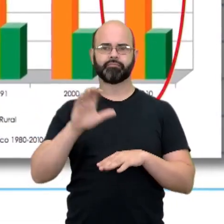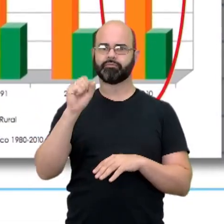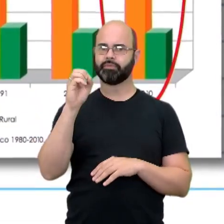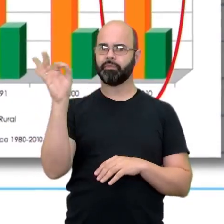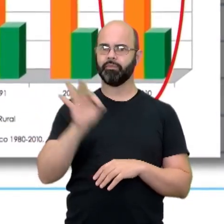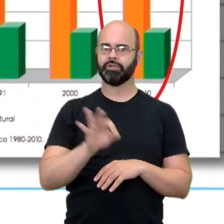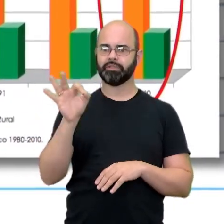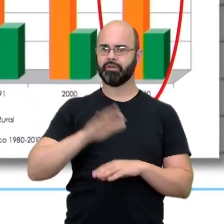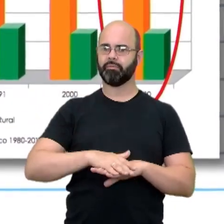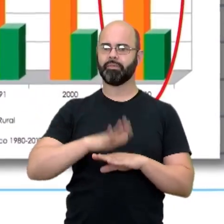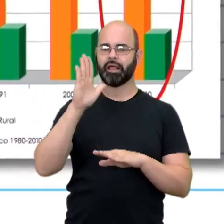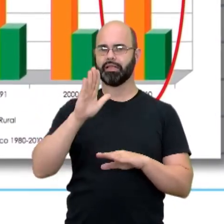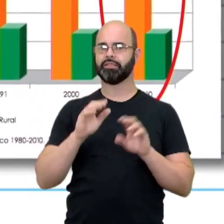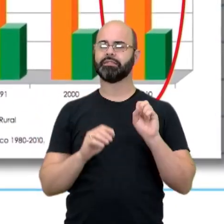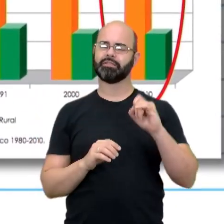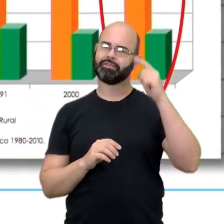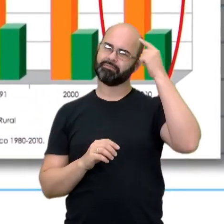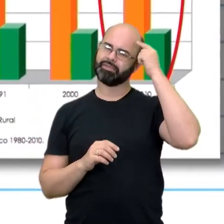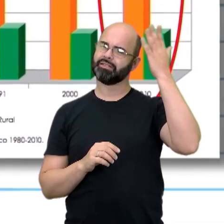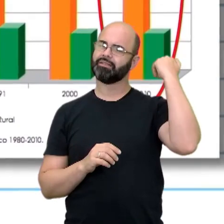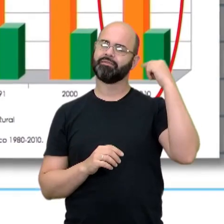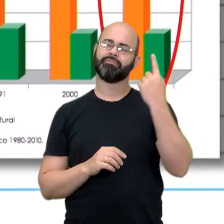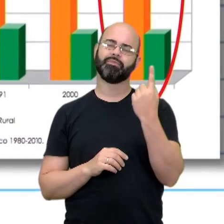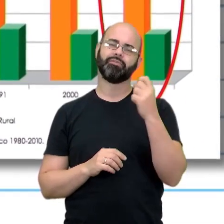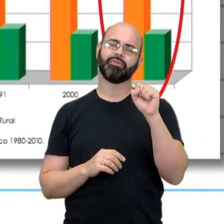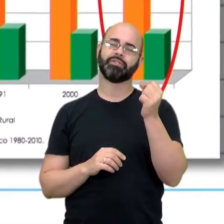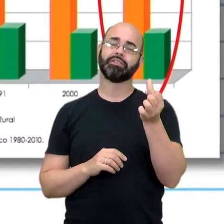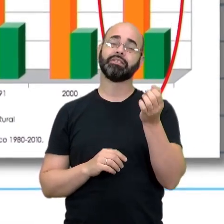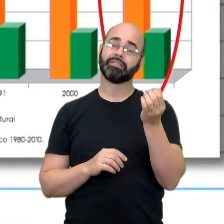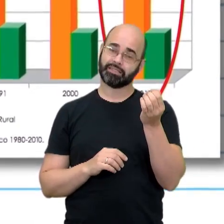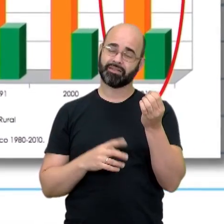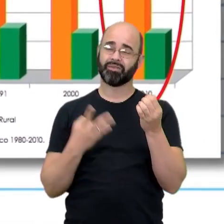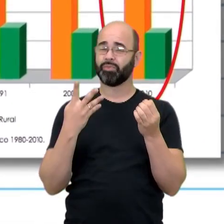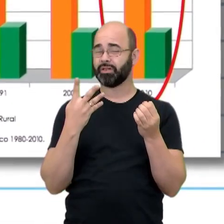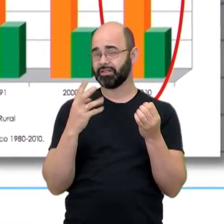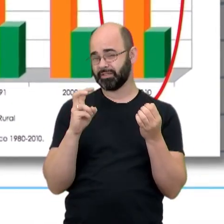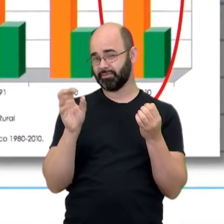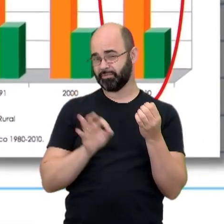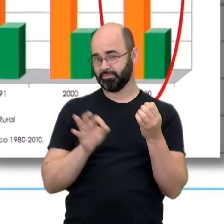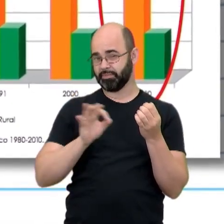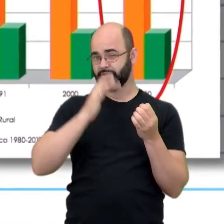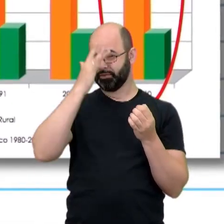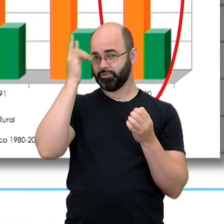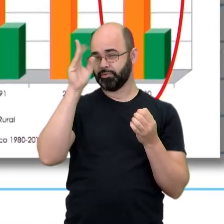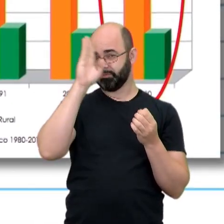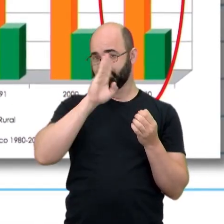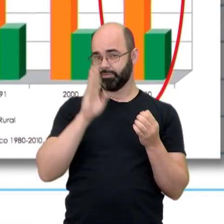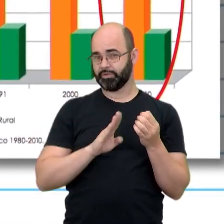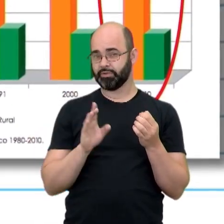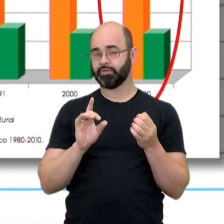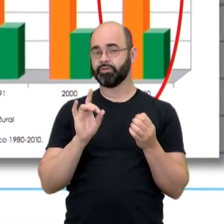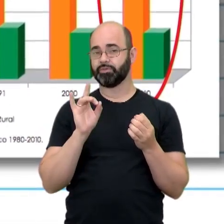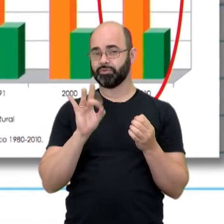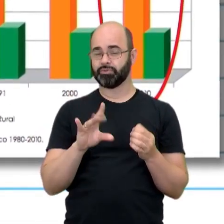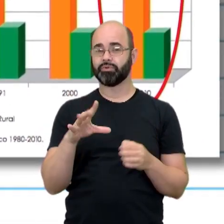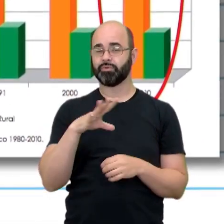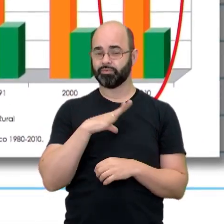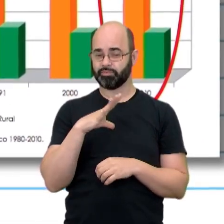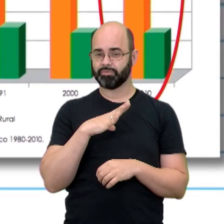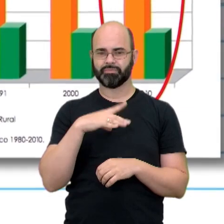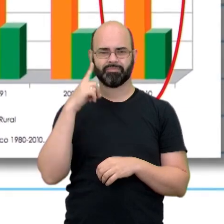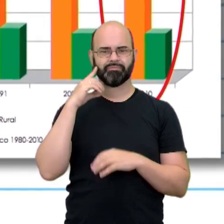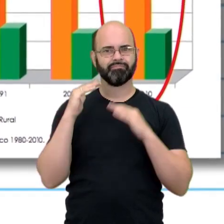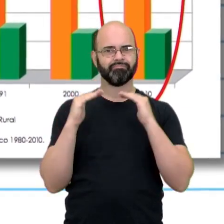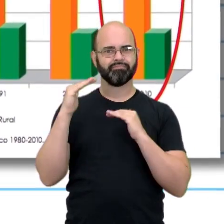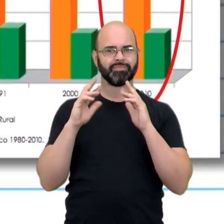80%. Se pensarmos que em 1960 apenas 45% dos brasileiros moravam em áreas urbanas, podemos ter uma noção